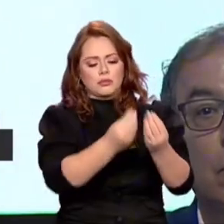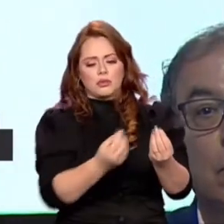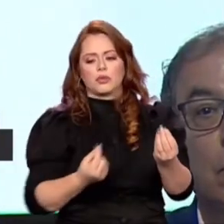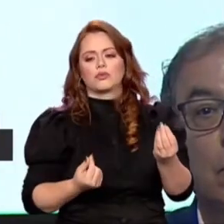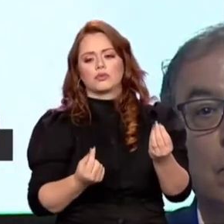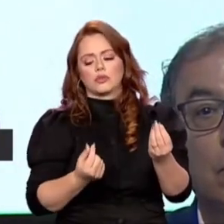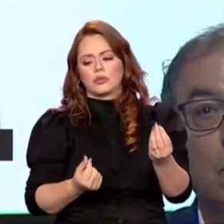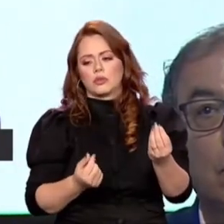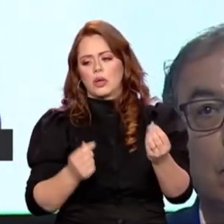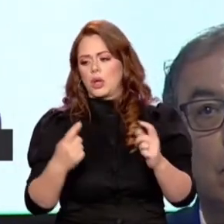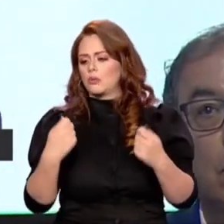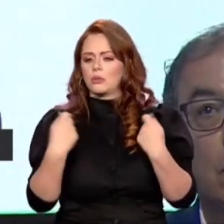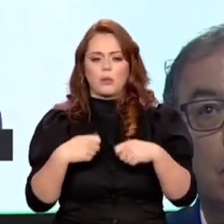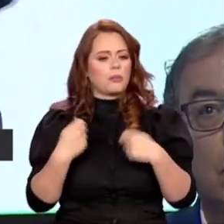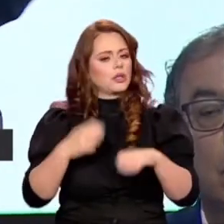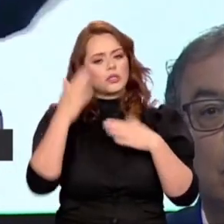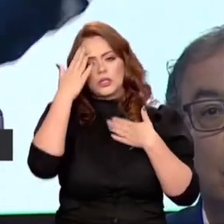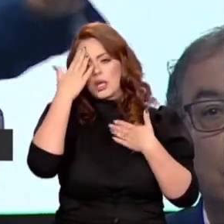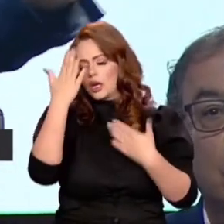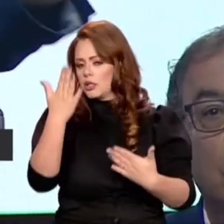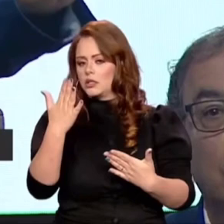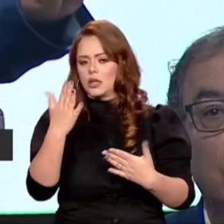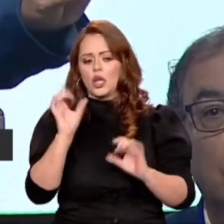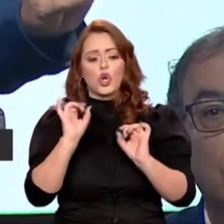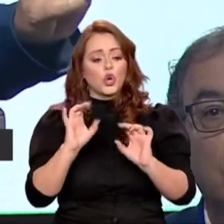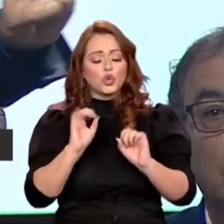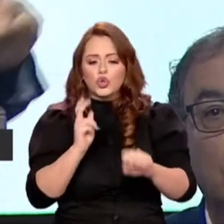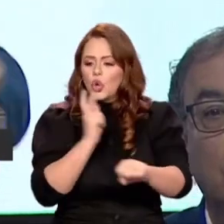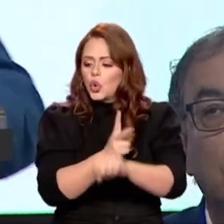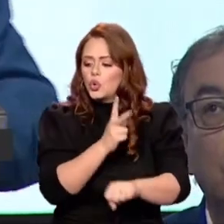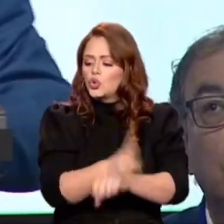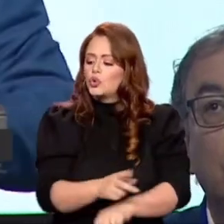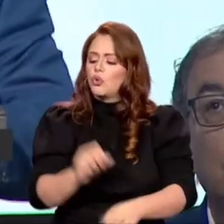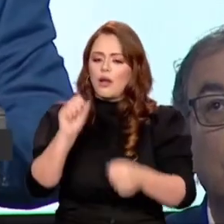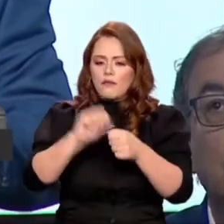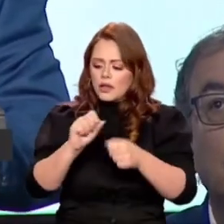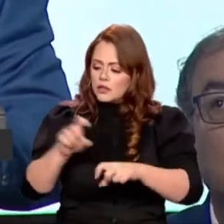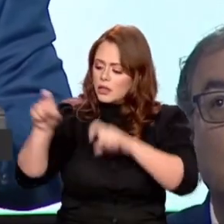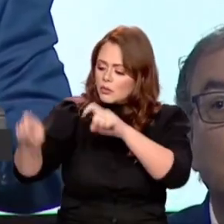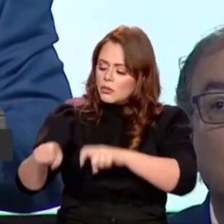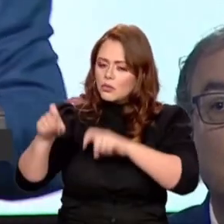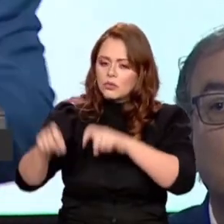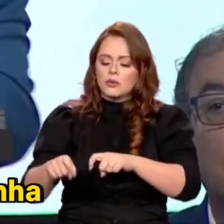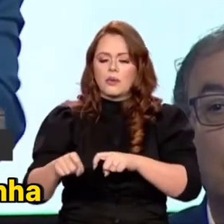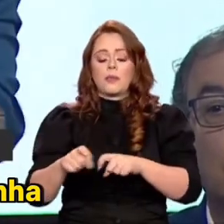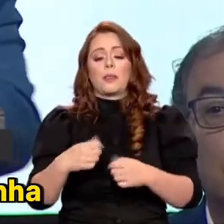me falar obrigado. É só continuar produzindo para poder baratear o preço da